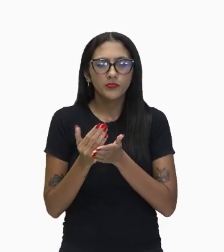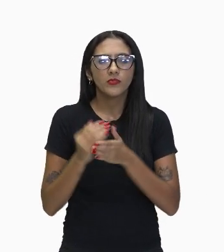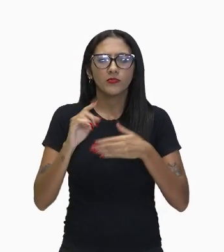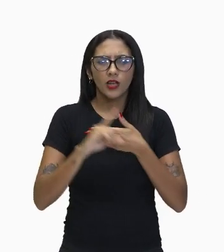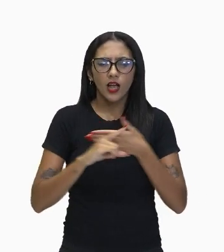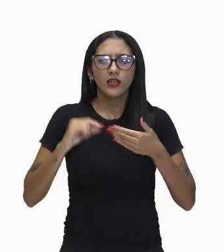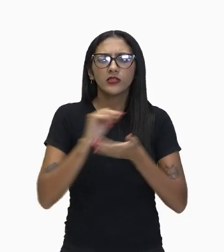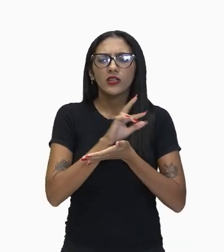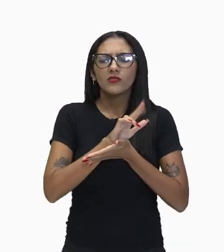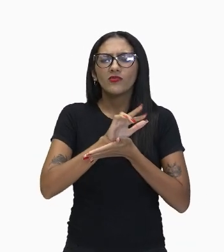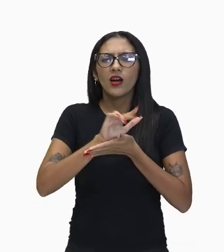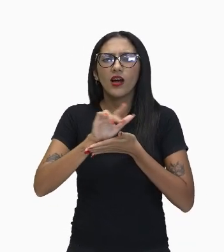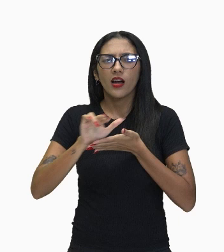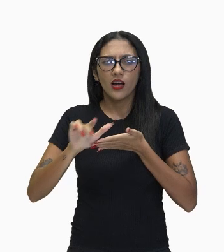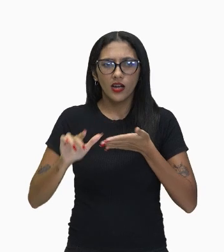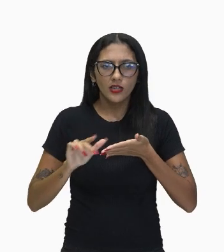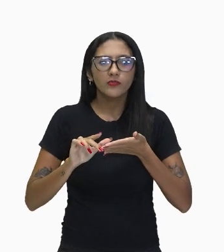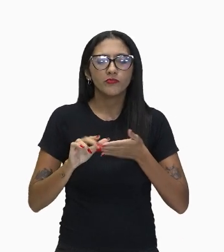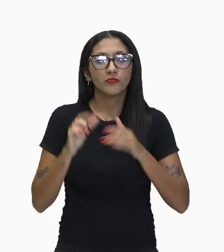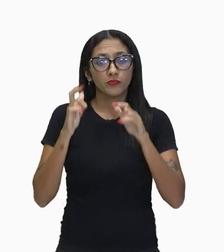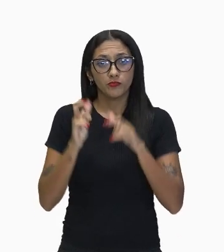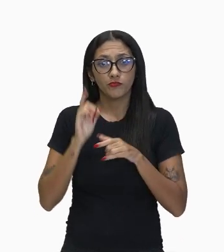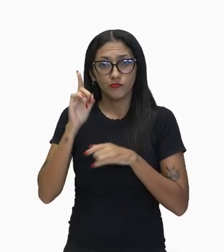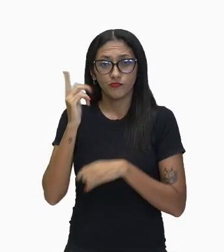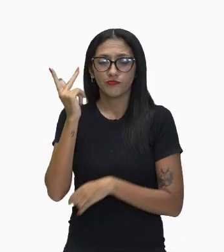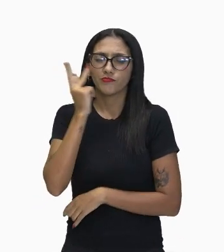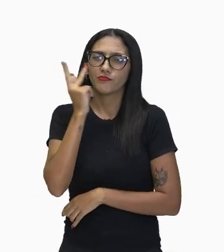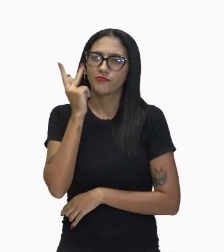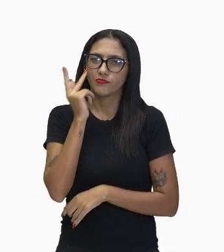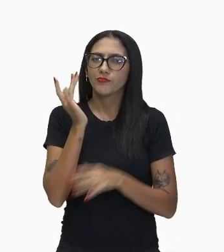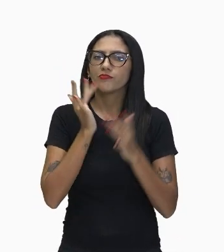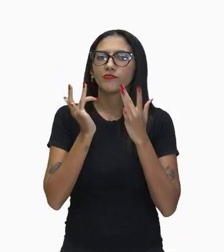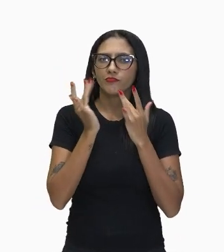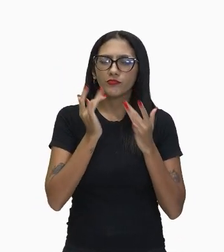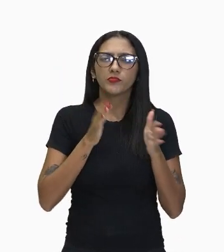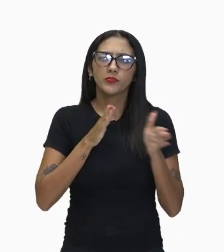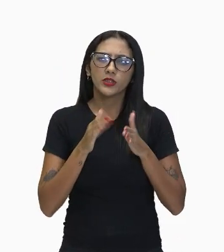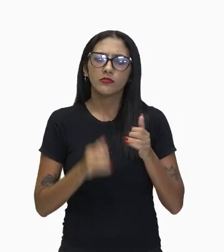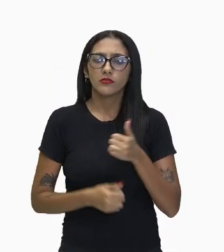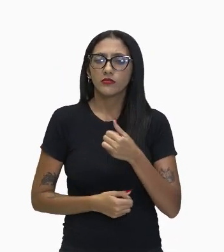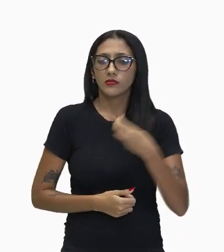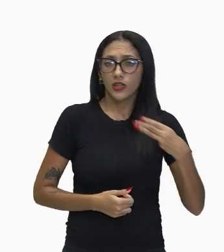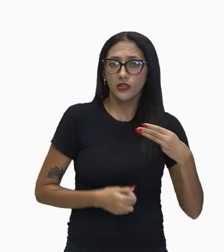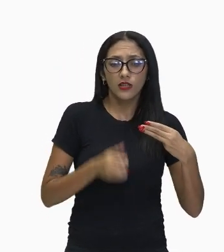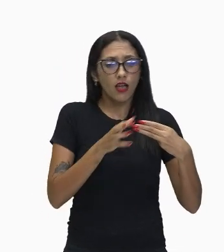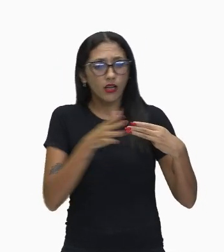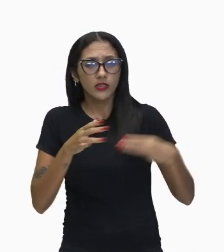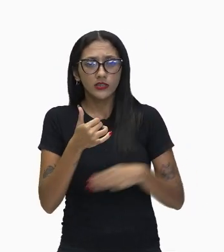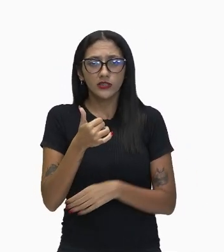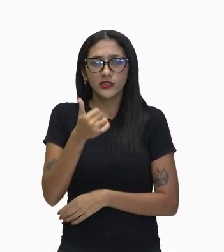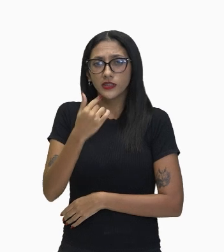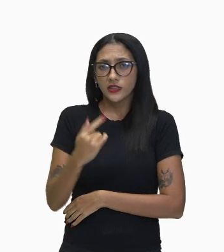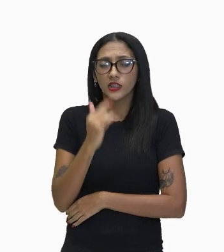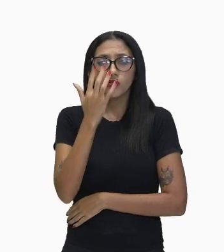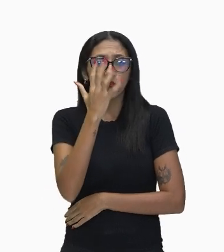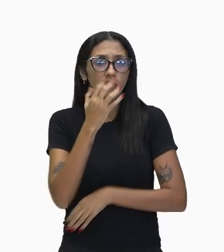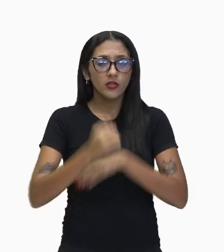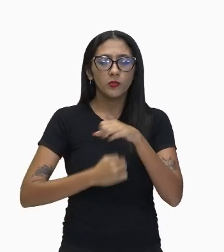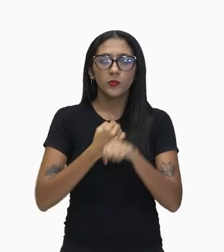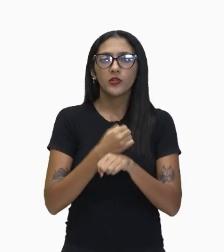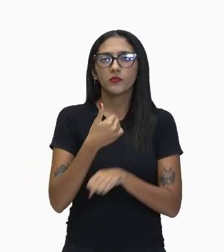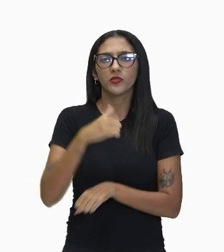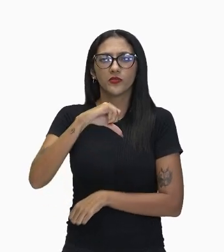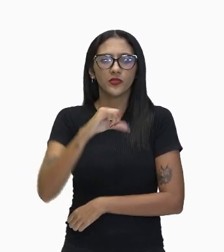e intelectuais no Teatro Municipal de São Paulo entre 13 e 17 de fevereiro de 1922.